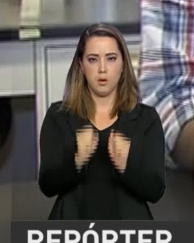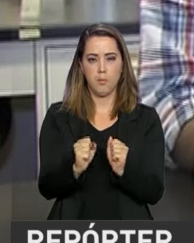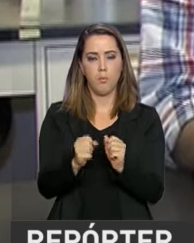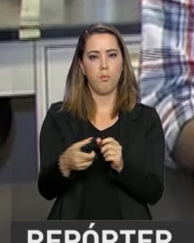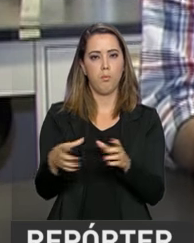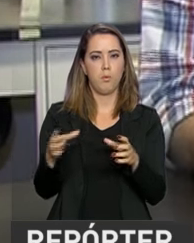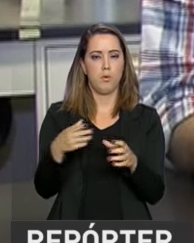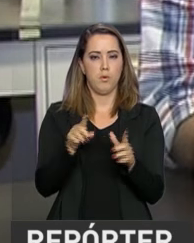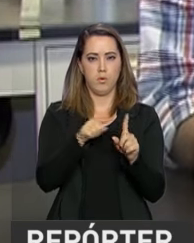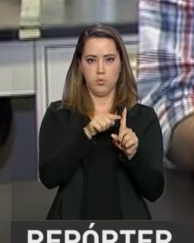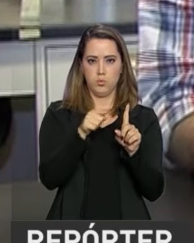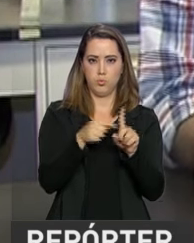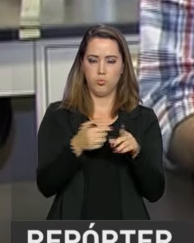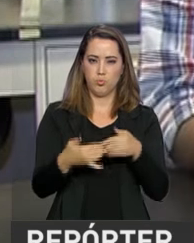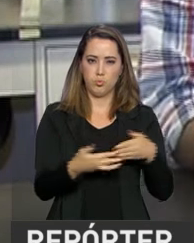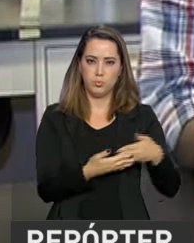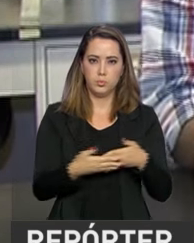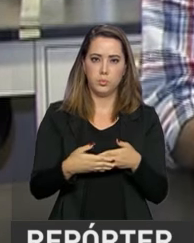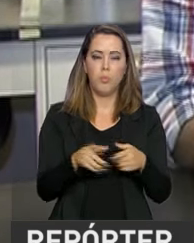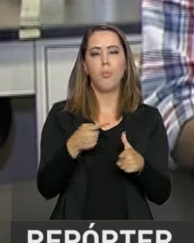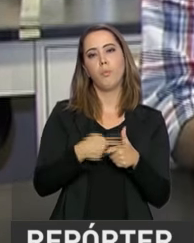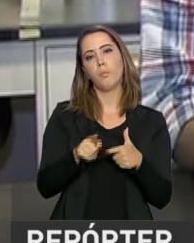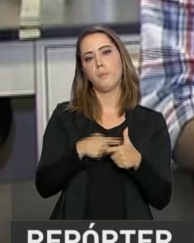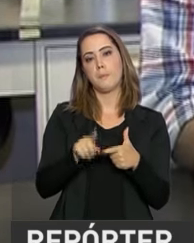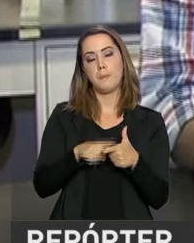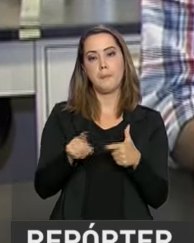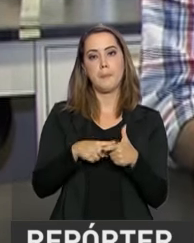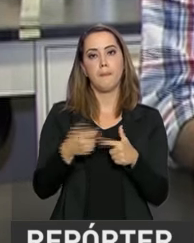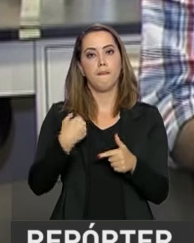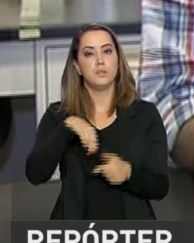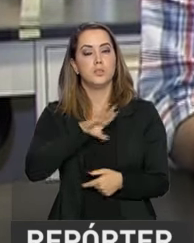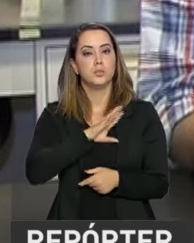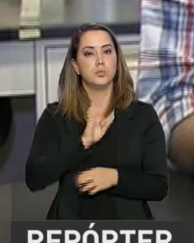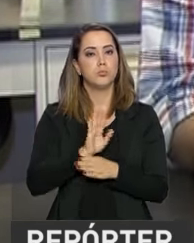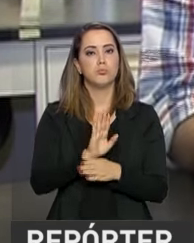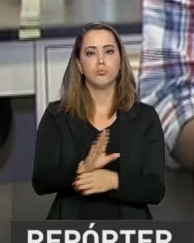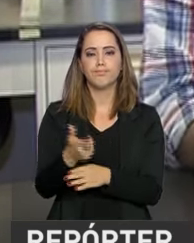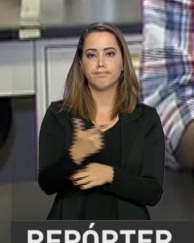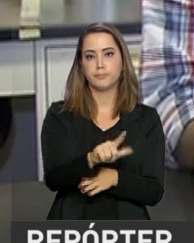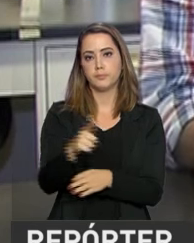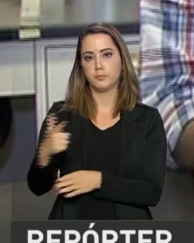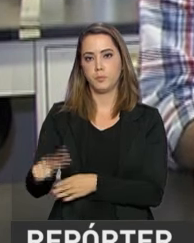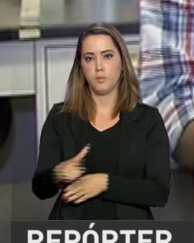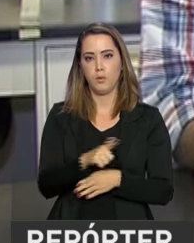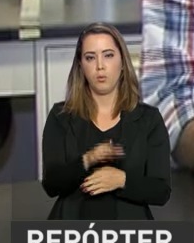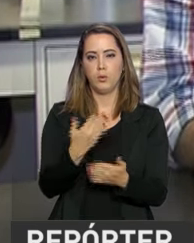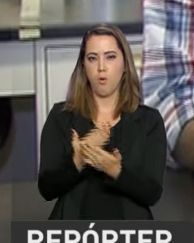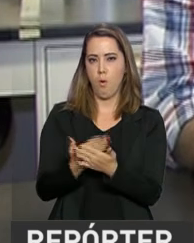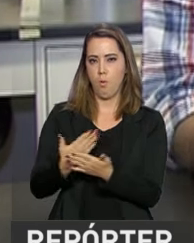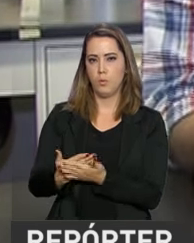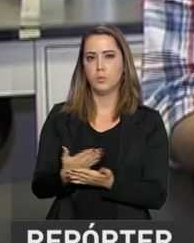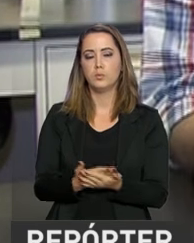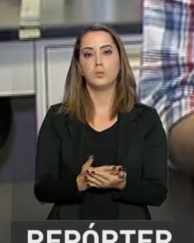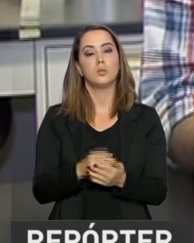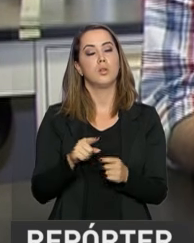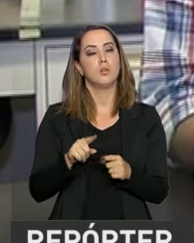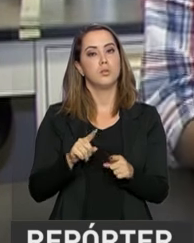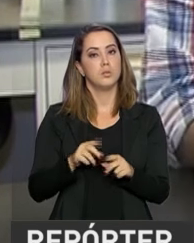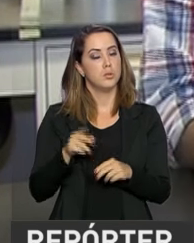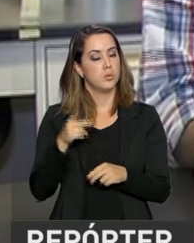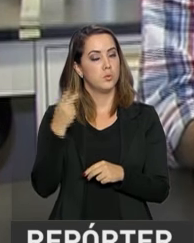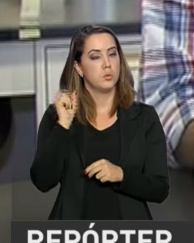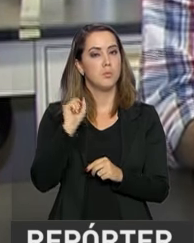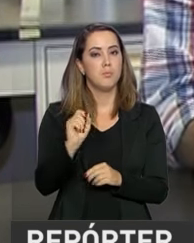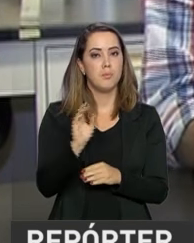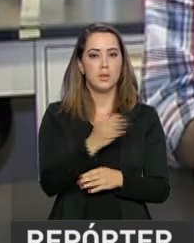causal, você alicerça outros estudos, né, e e dá, digamos assim, a base para que as políticas